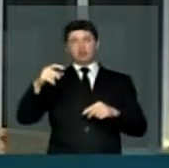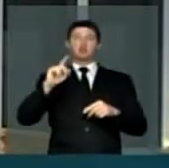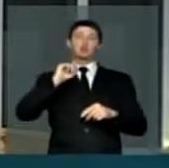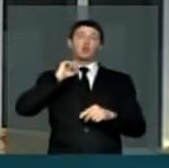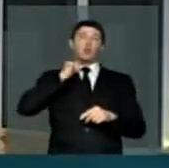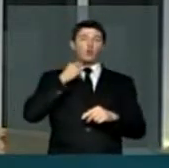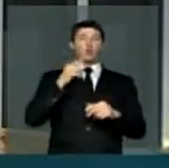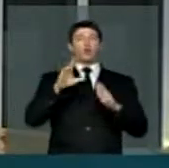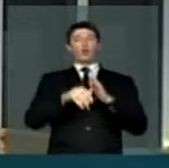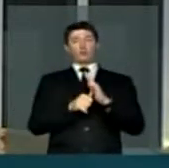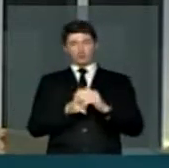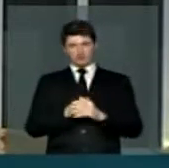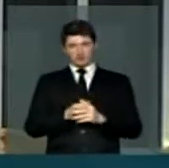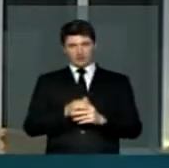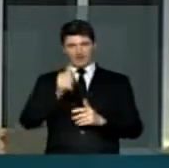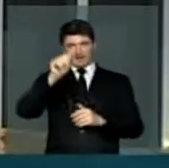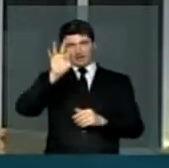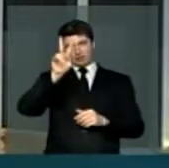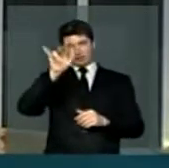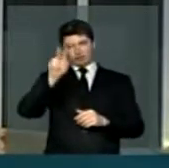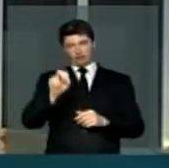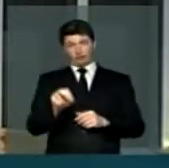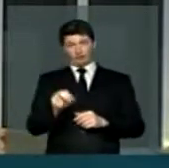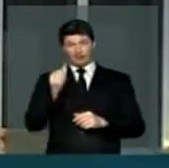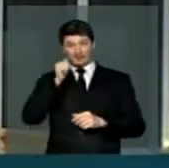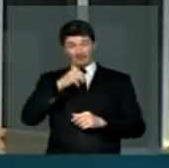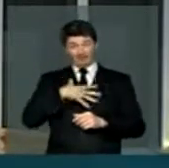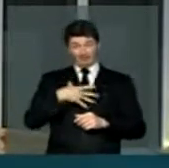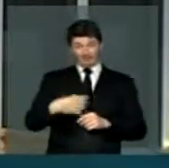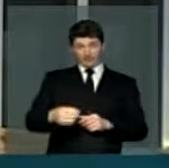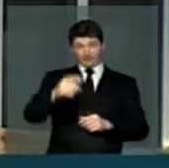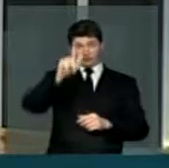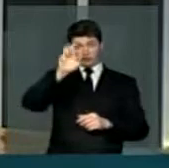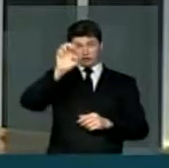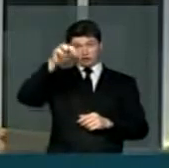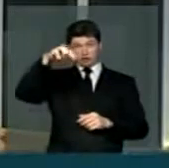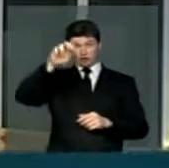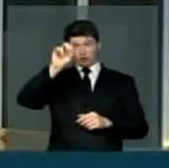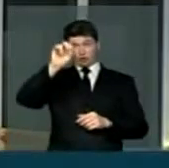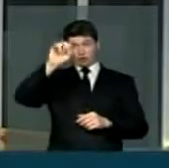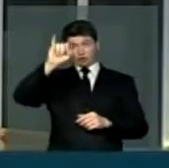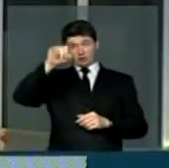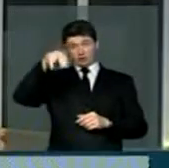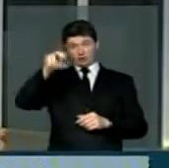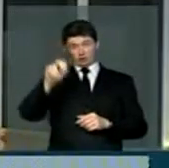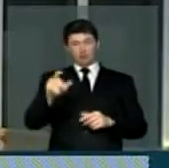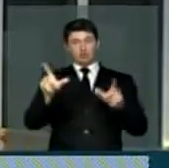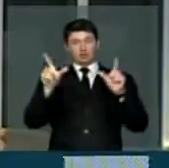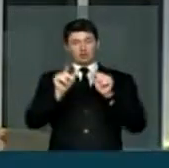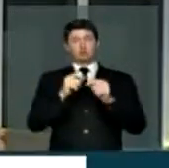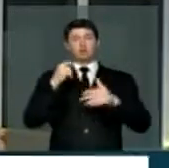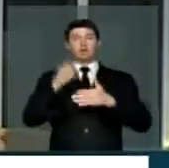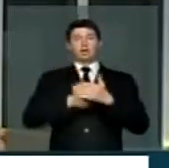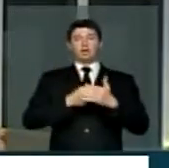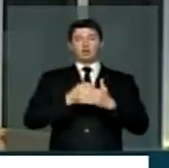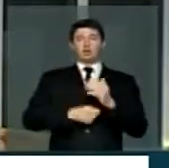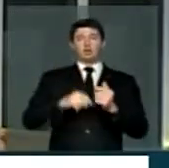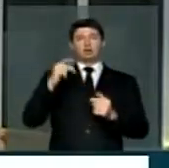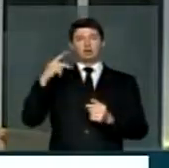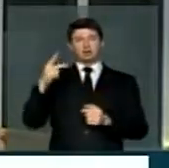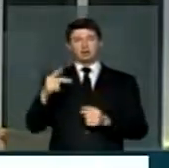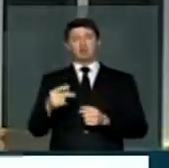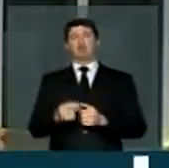ativa. É uma carta onde a filha de Genuíno faz um resumo da sua luta, da